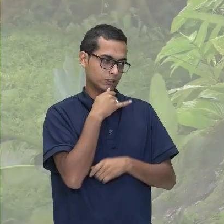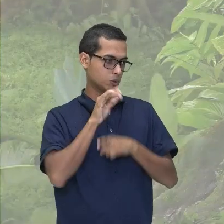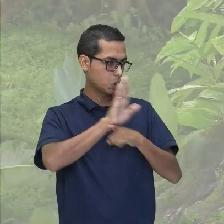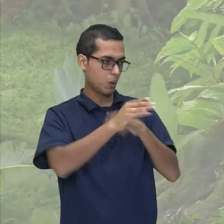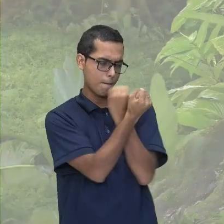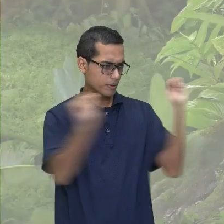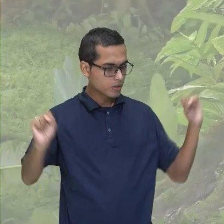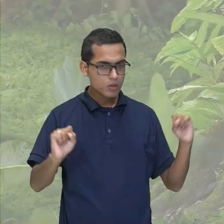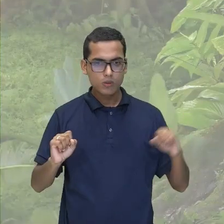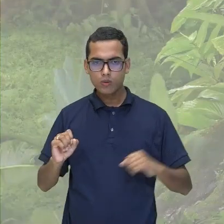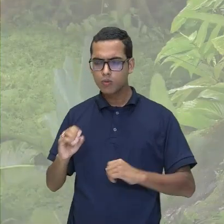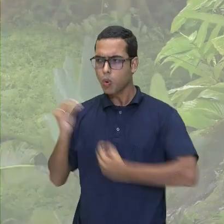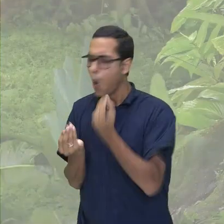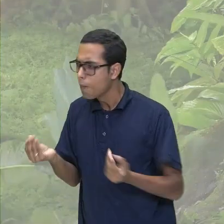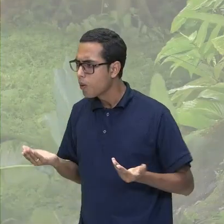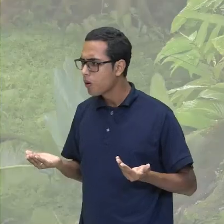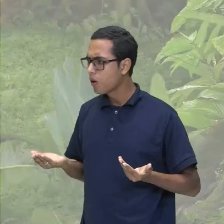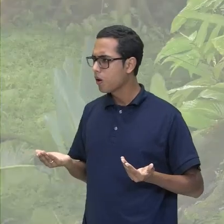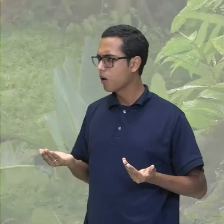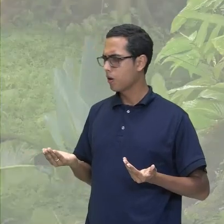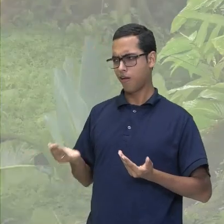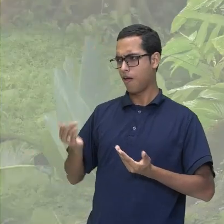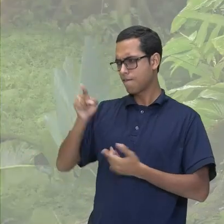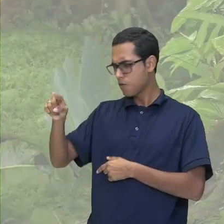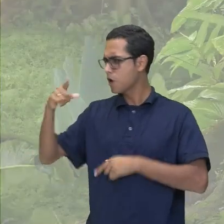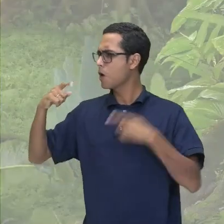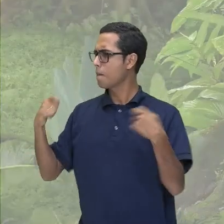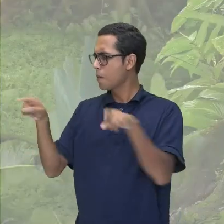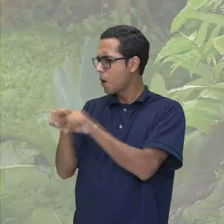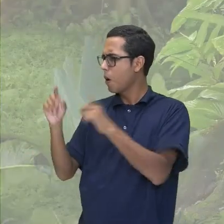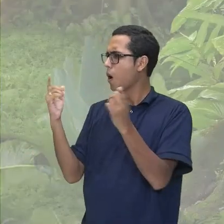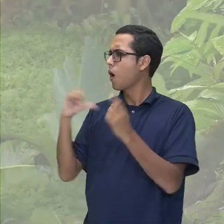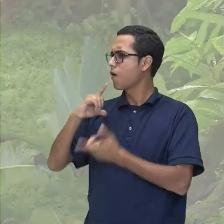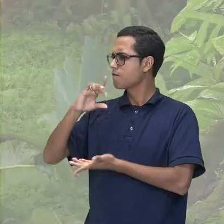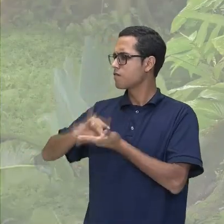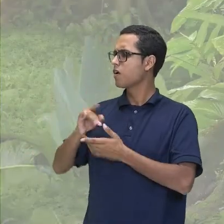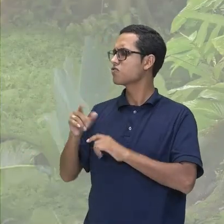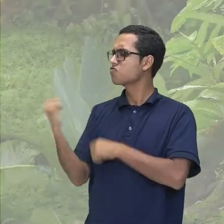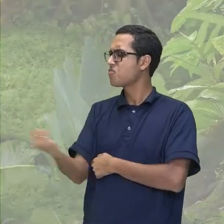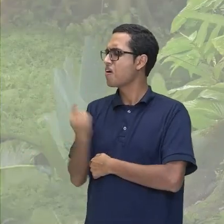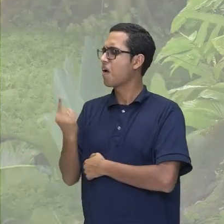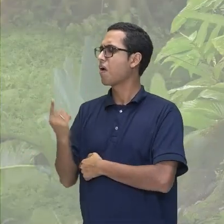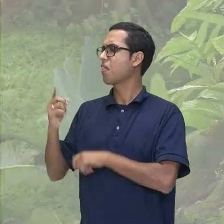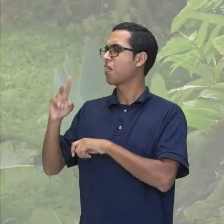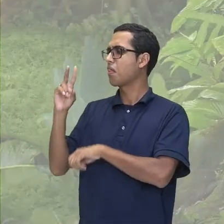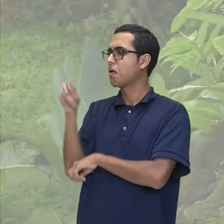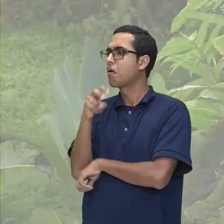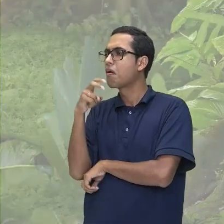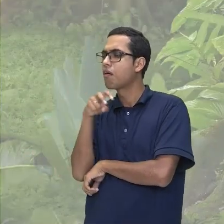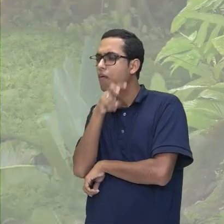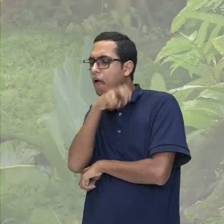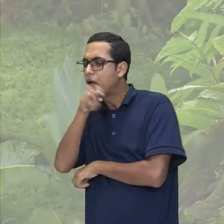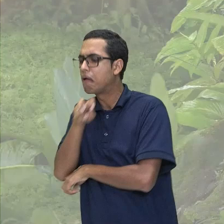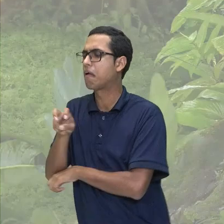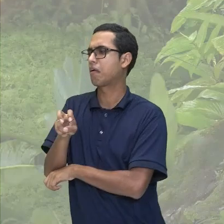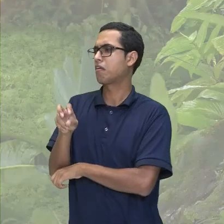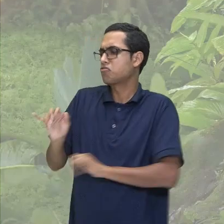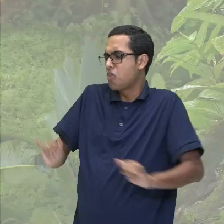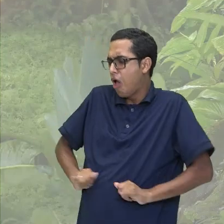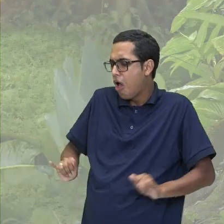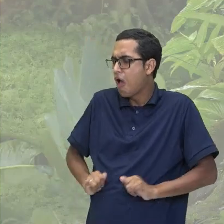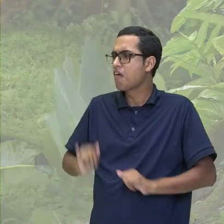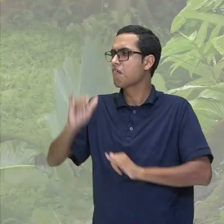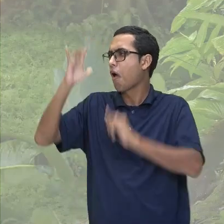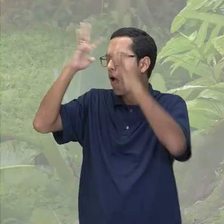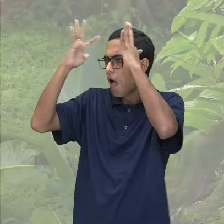O quê? Pois então a senhora pode ficar por aí. Fica aí, enrolada, meditando aí nessa sua desgraça, que eu não